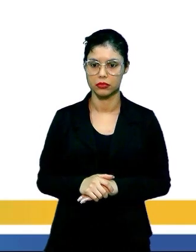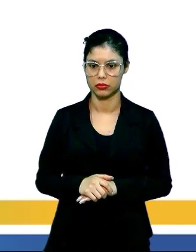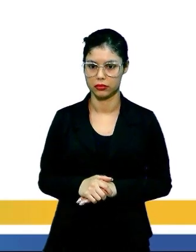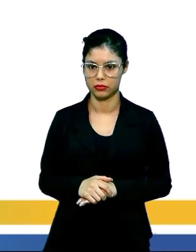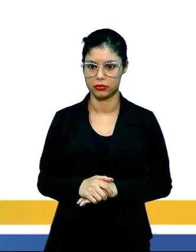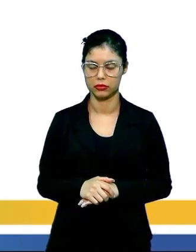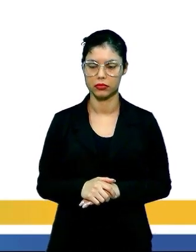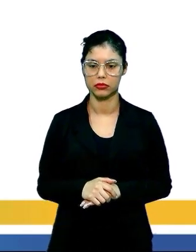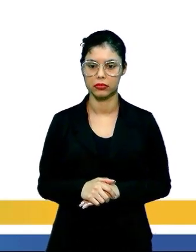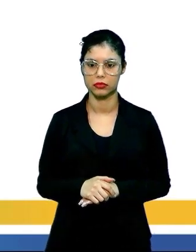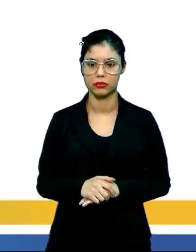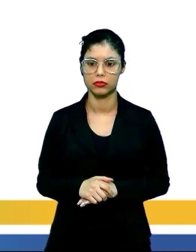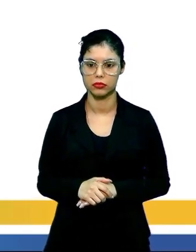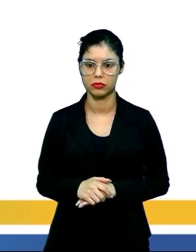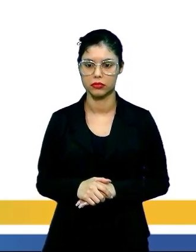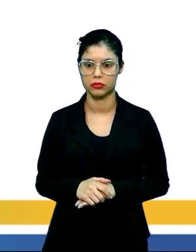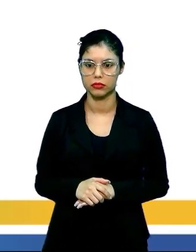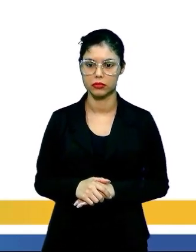Somado aqui já dá 27.